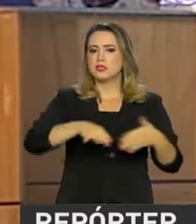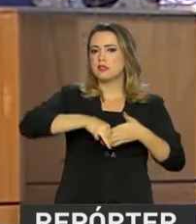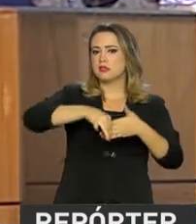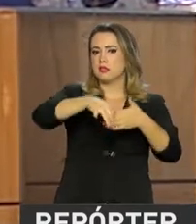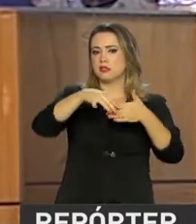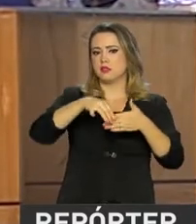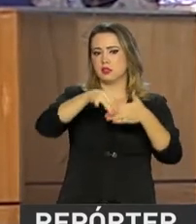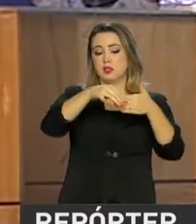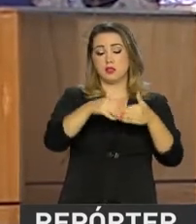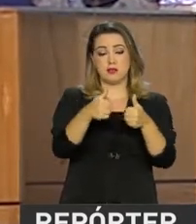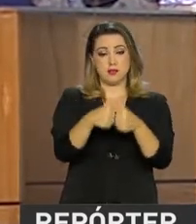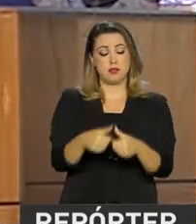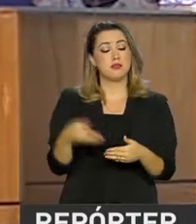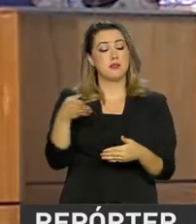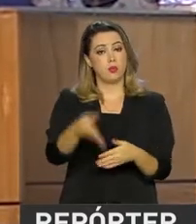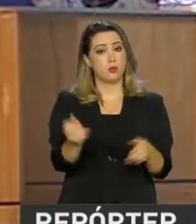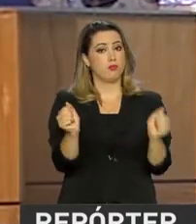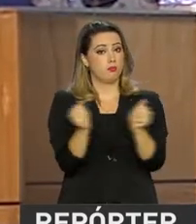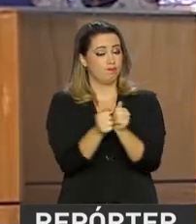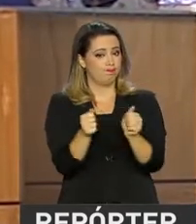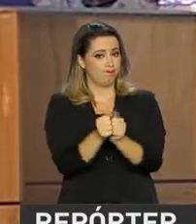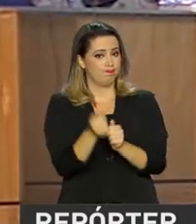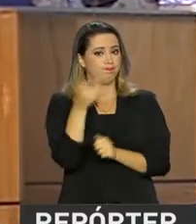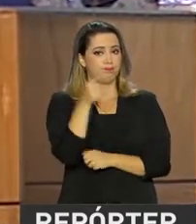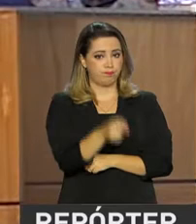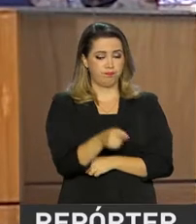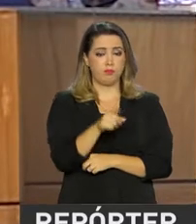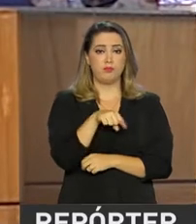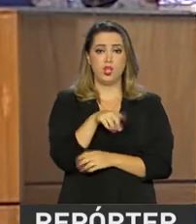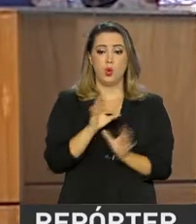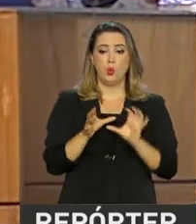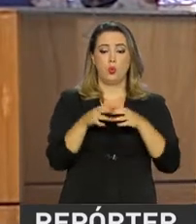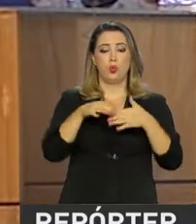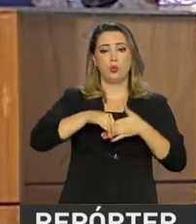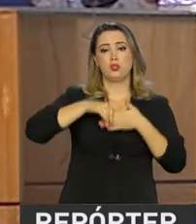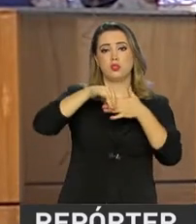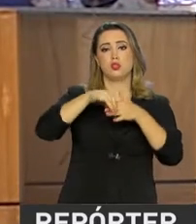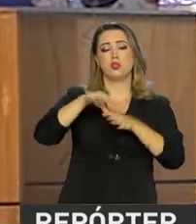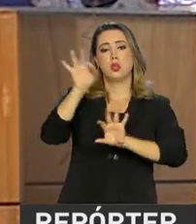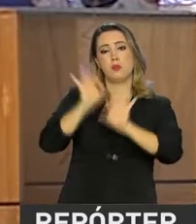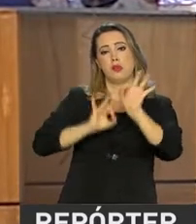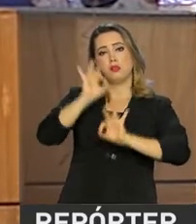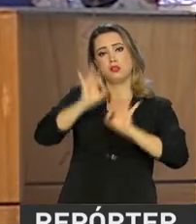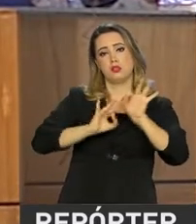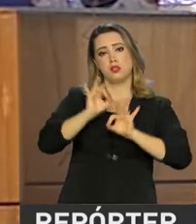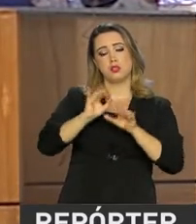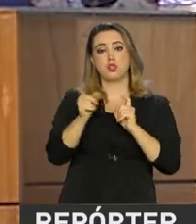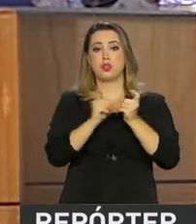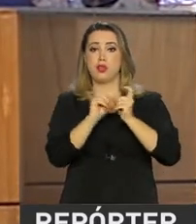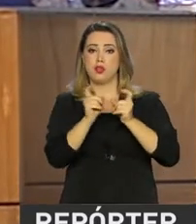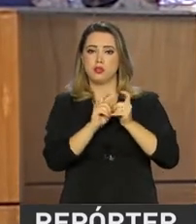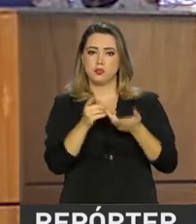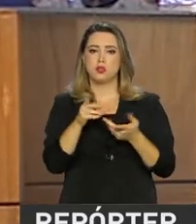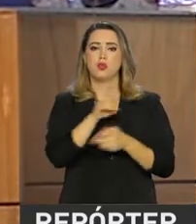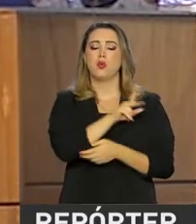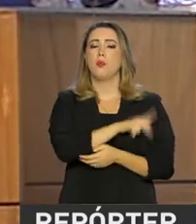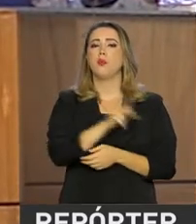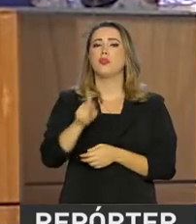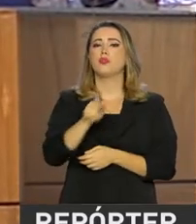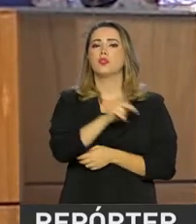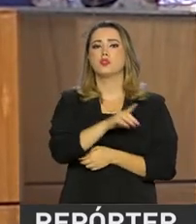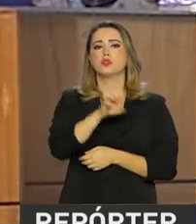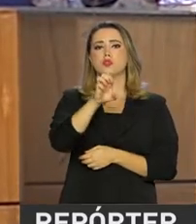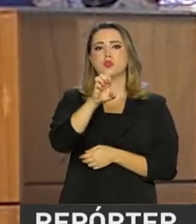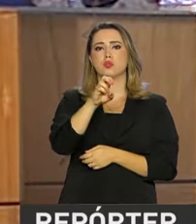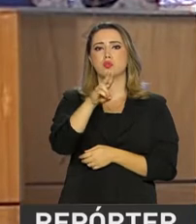aqui presentes, a Diretoria de Gestão e Planejamento, a professora Eunice Santos,